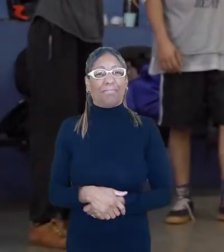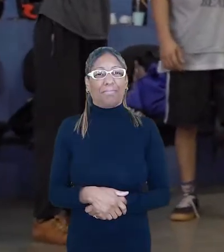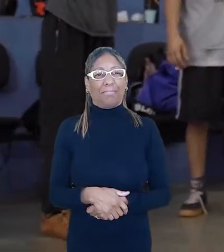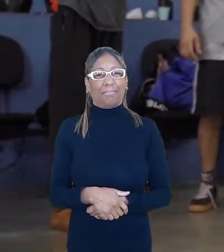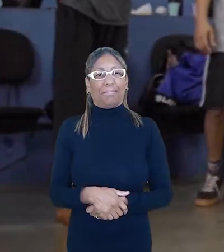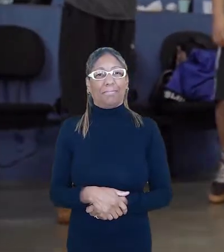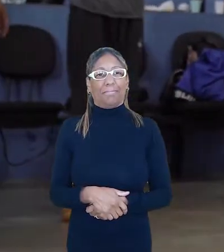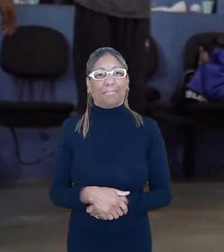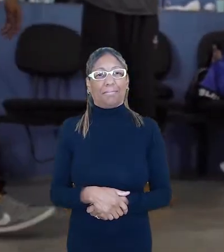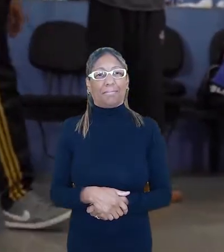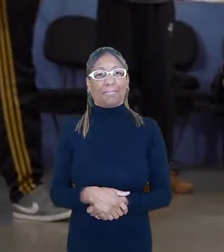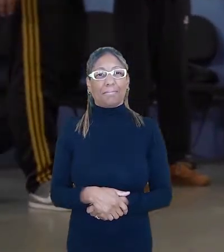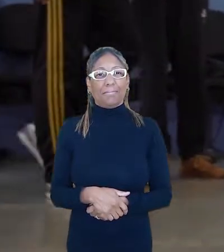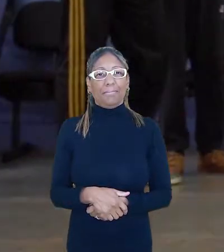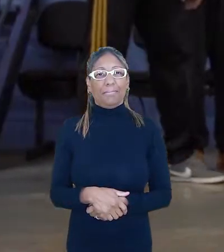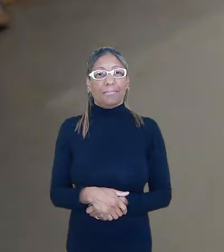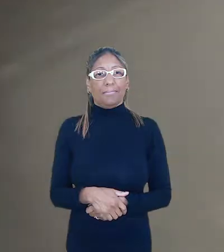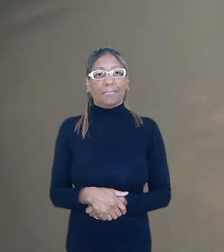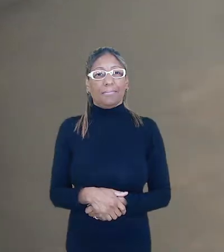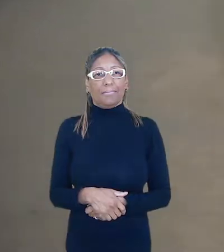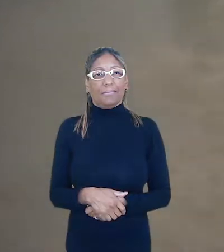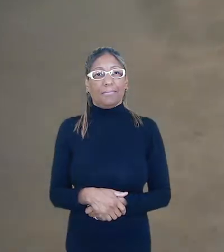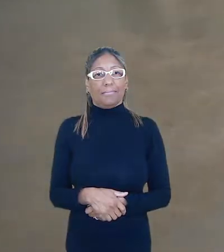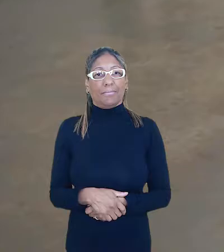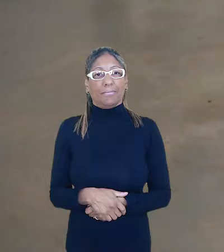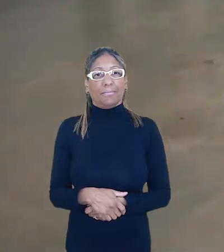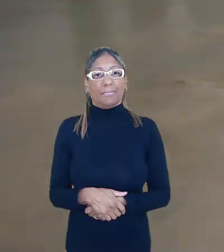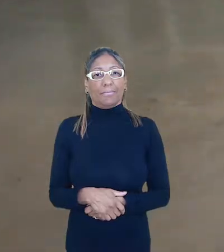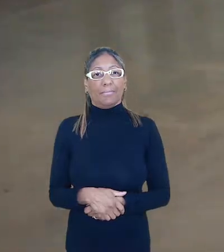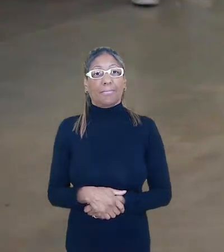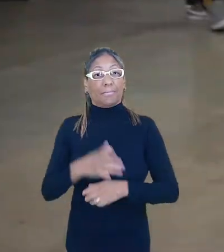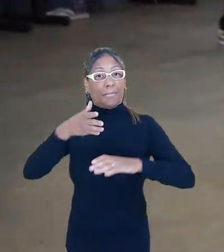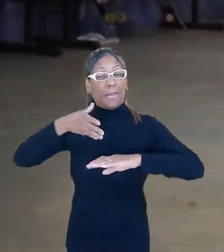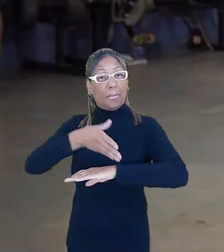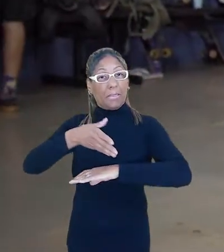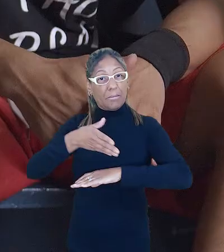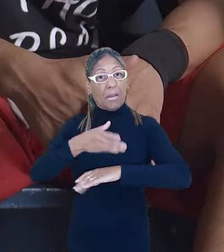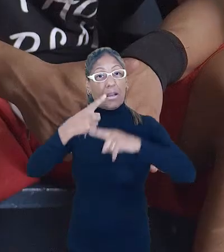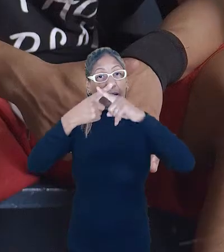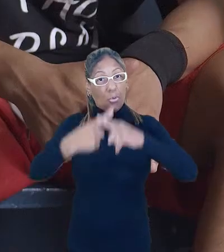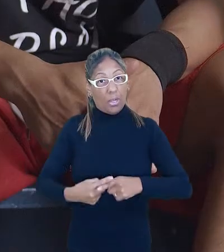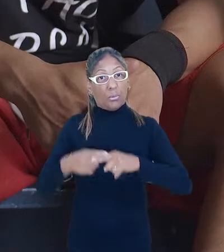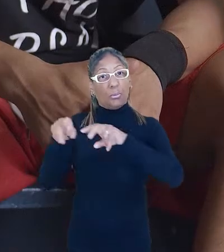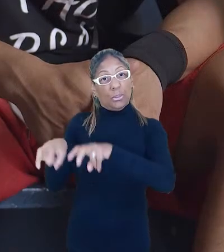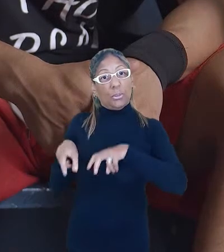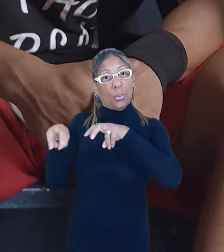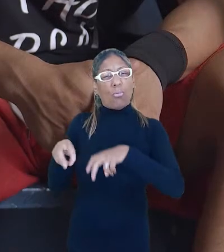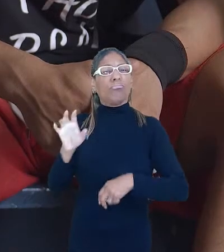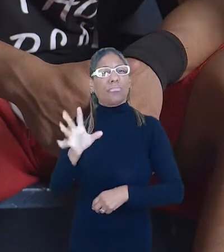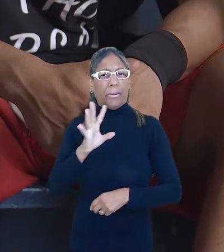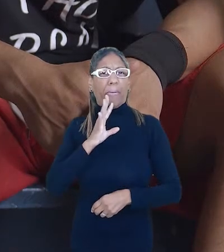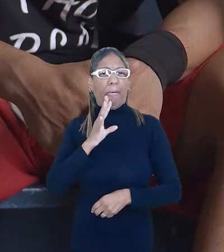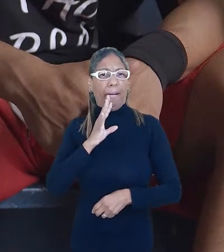tem. Ivan Marcon. Jovens dançam breaking em uma sala. Aí começamos a participar de campeonato do interior, a gente já